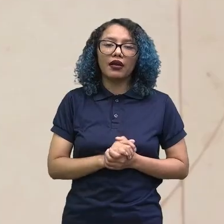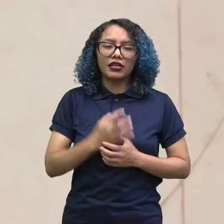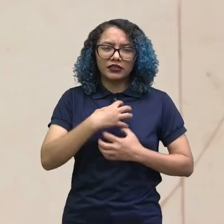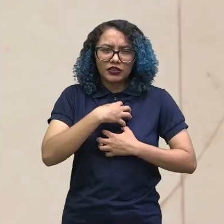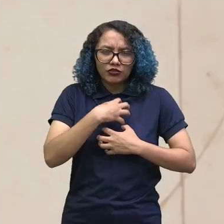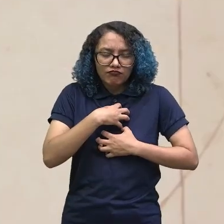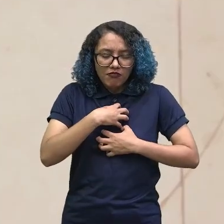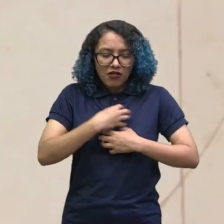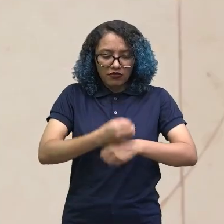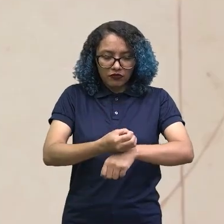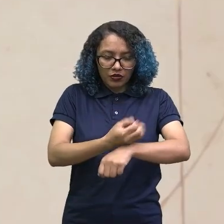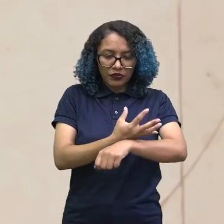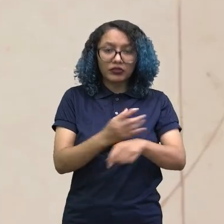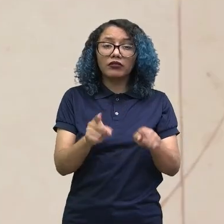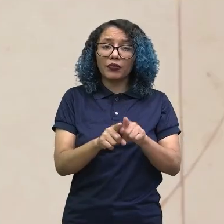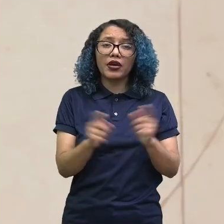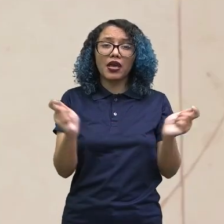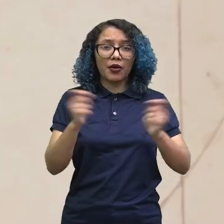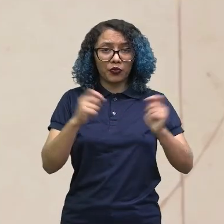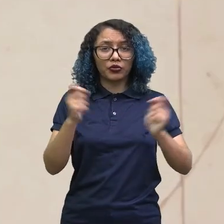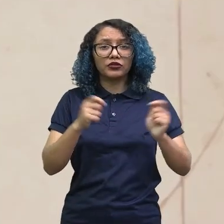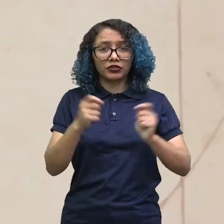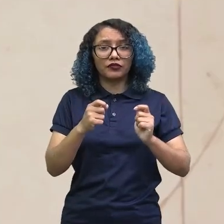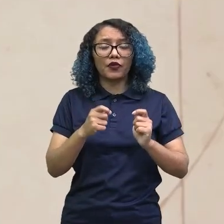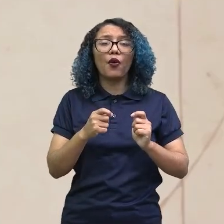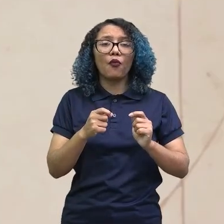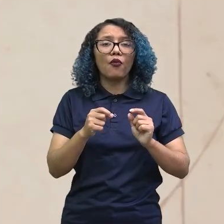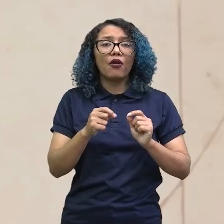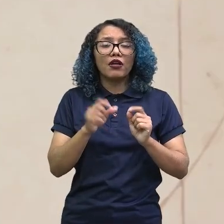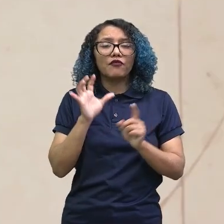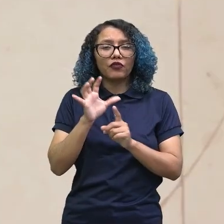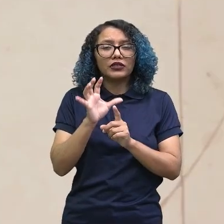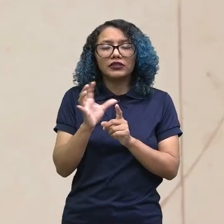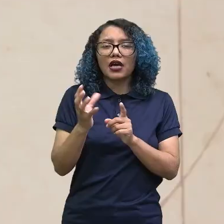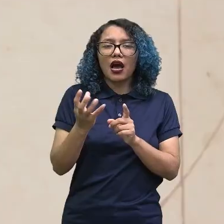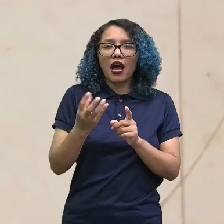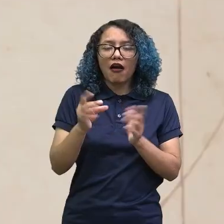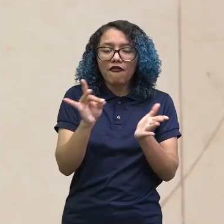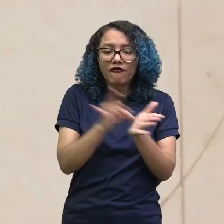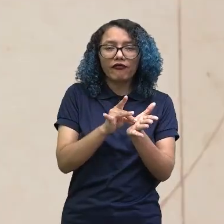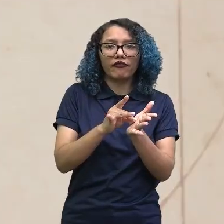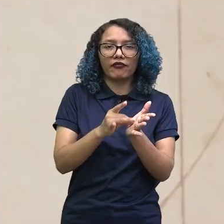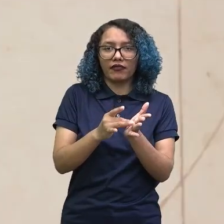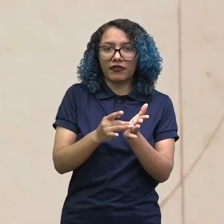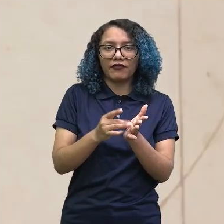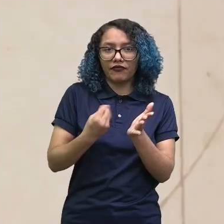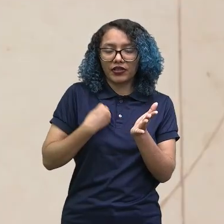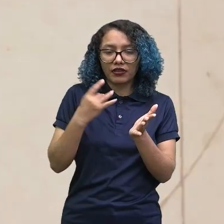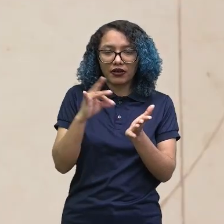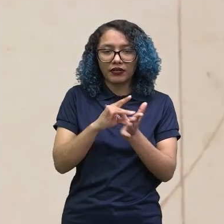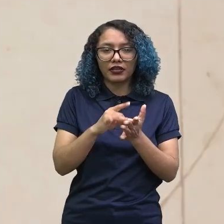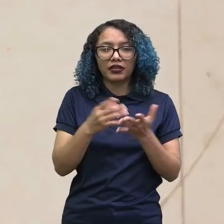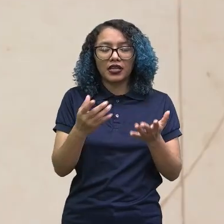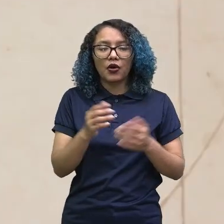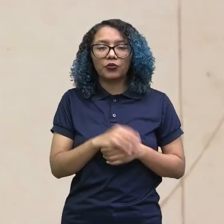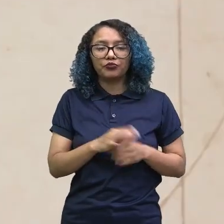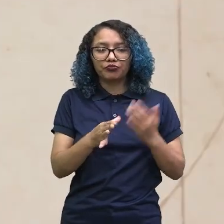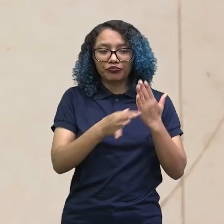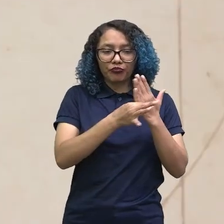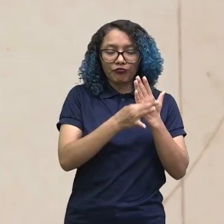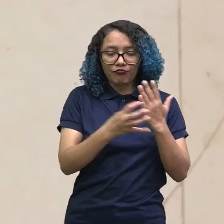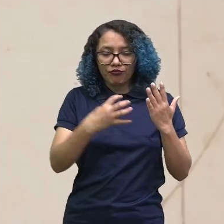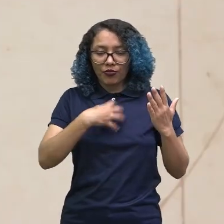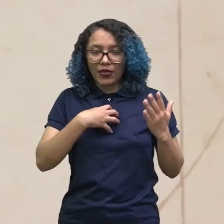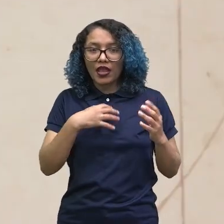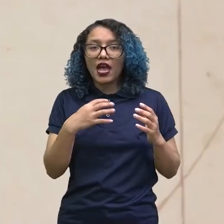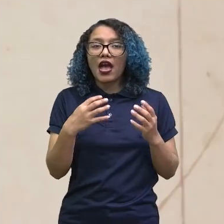sensações também podem conhecer a realidade. Então, tanto o racionalismo quanto o sentimentalismo são formas de